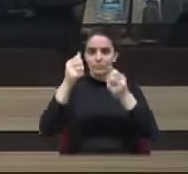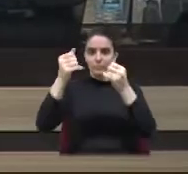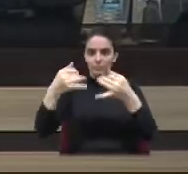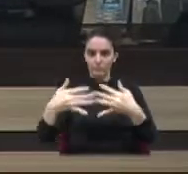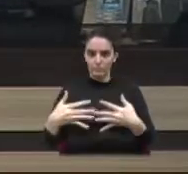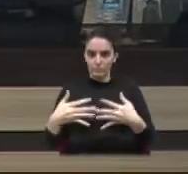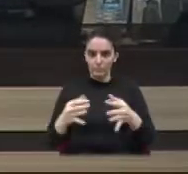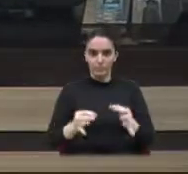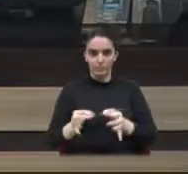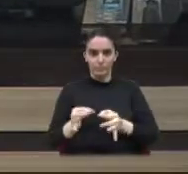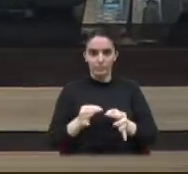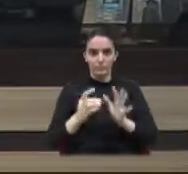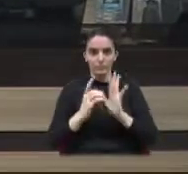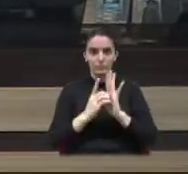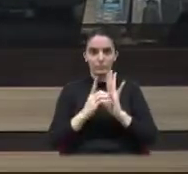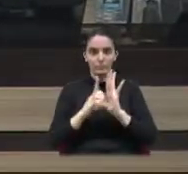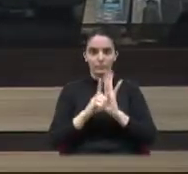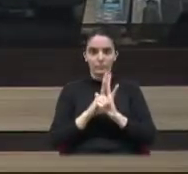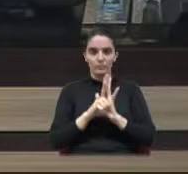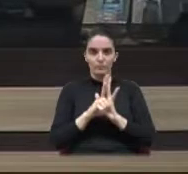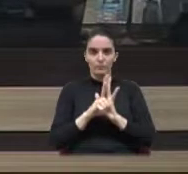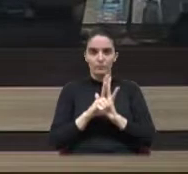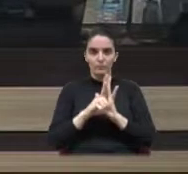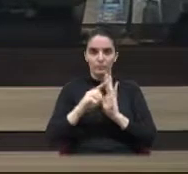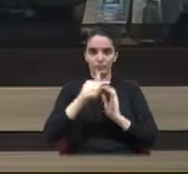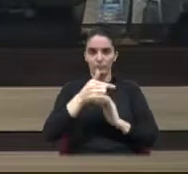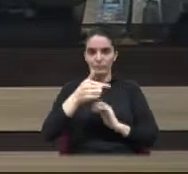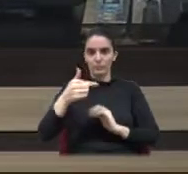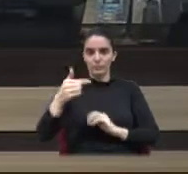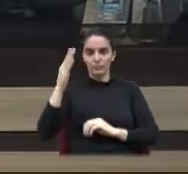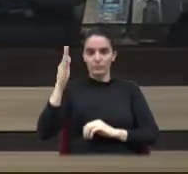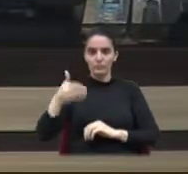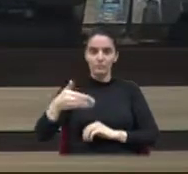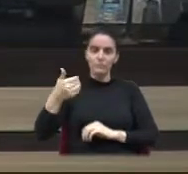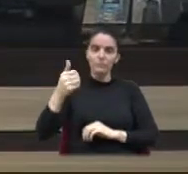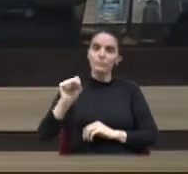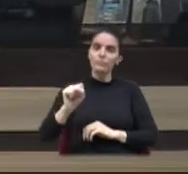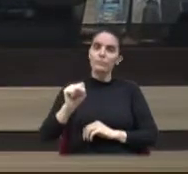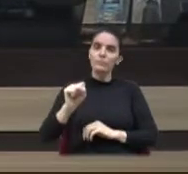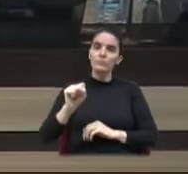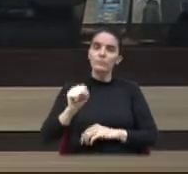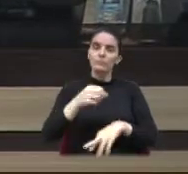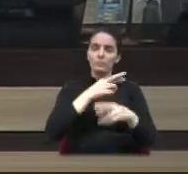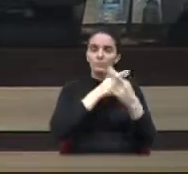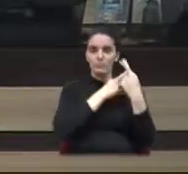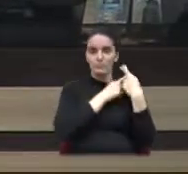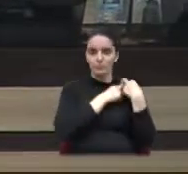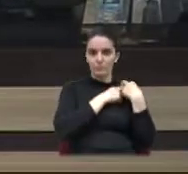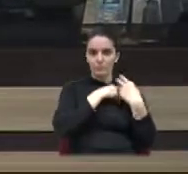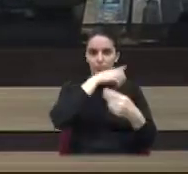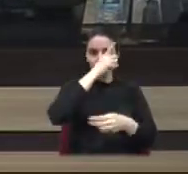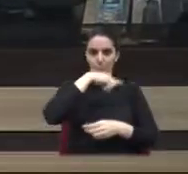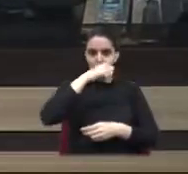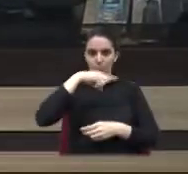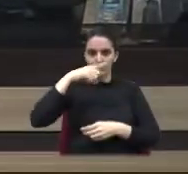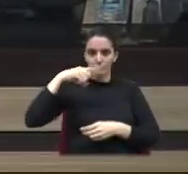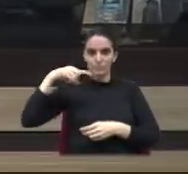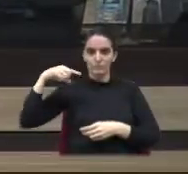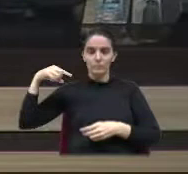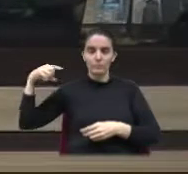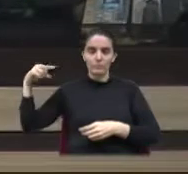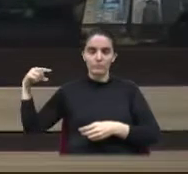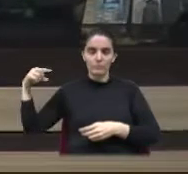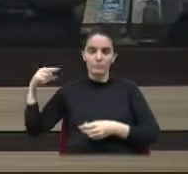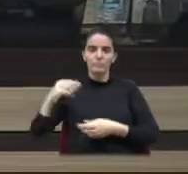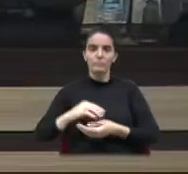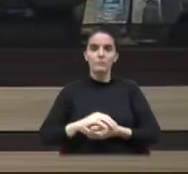Justificativa. O projeto de decreto legislativo número 22/2018, de autoria da vereadora Mayra Rosana Gama de Araújo Silva